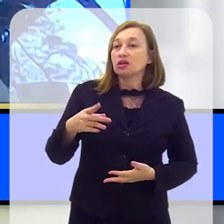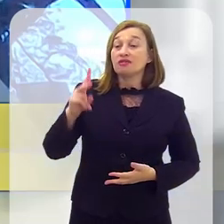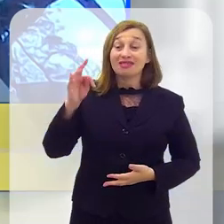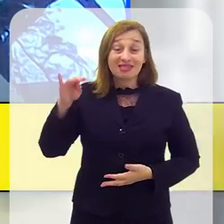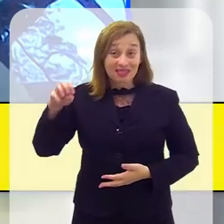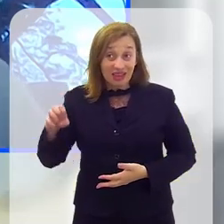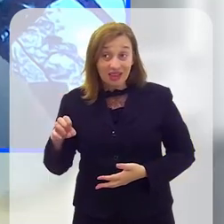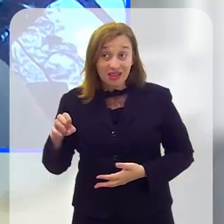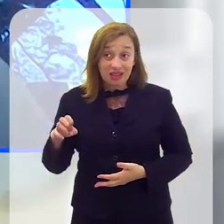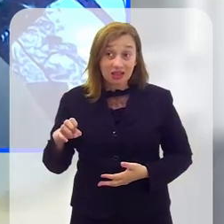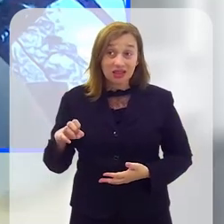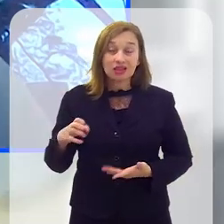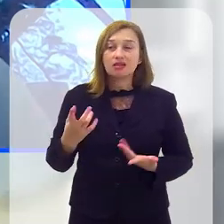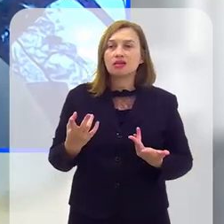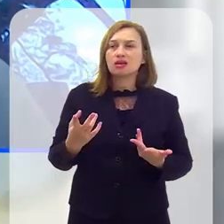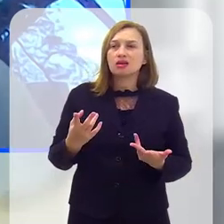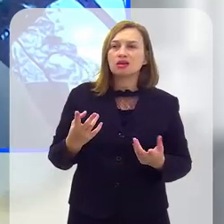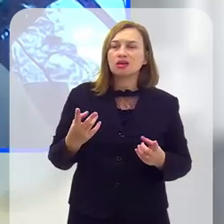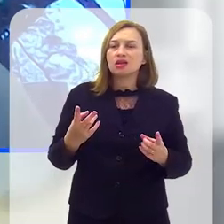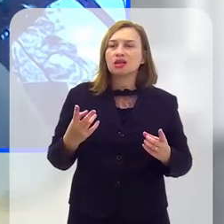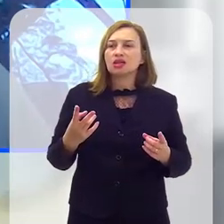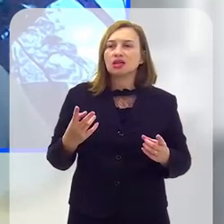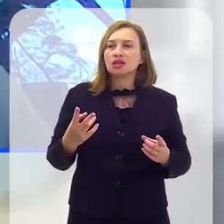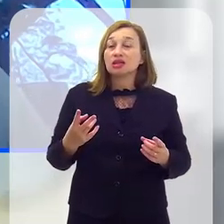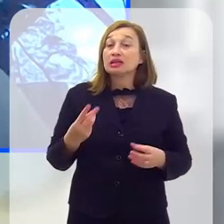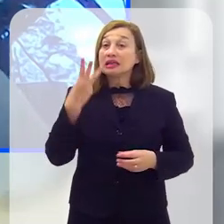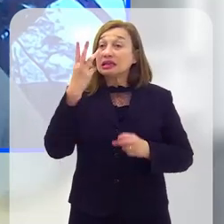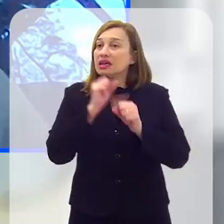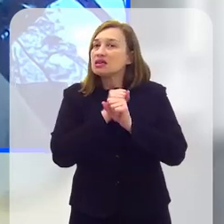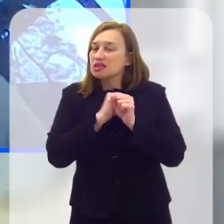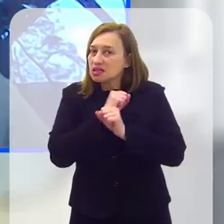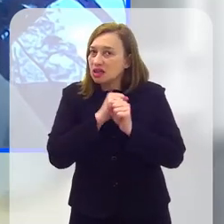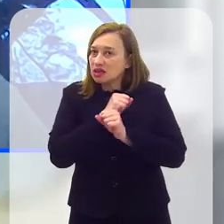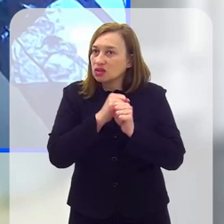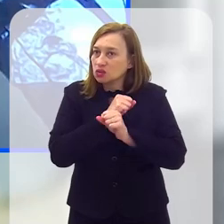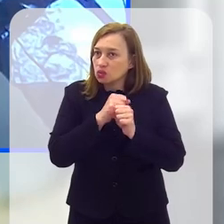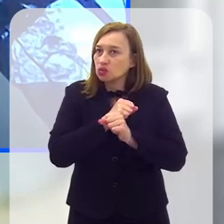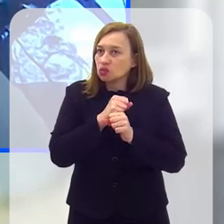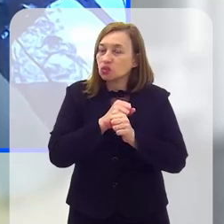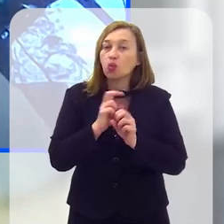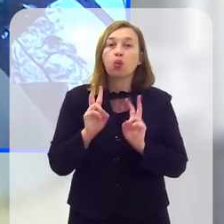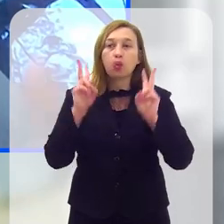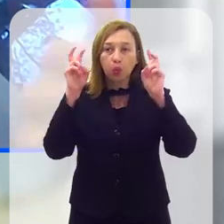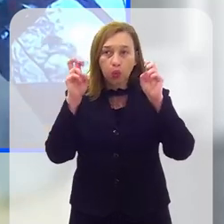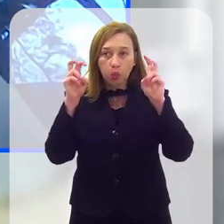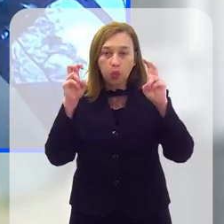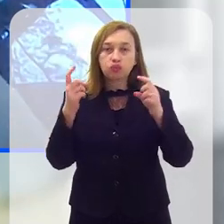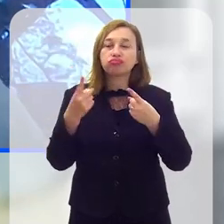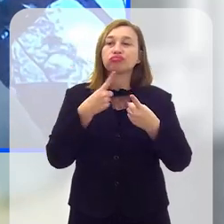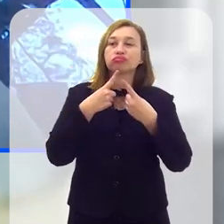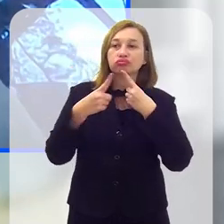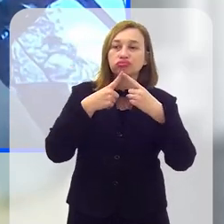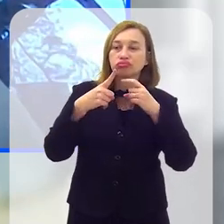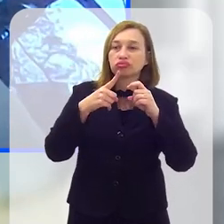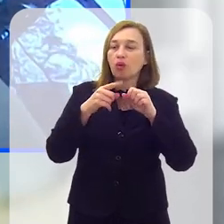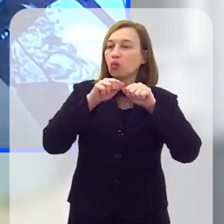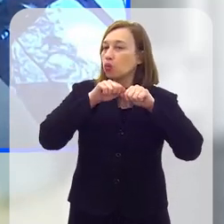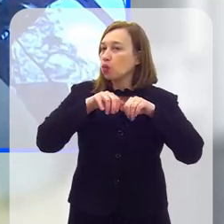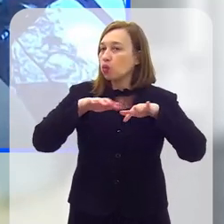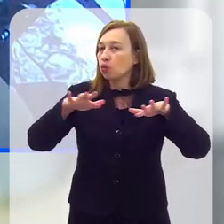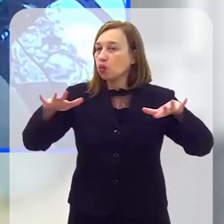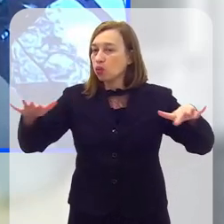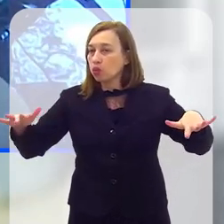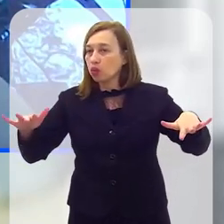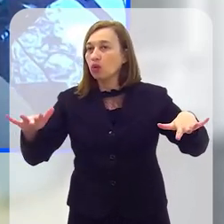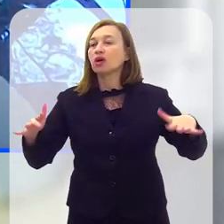aqui, Vicente, ele é viabilizado em grande parte porque tem 3 anos que teve o novo marco e o assunto está em destaque na